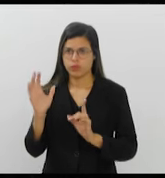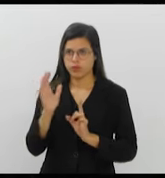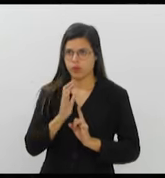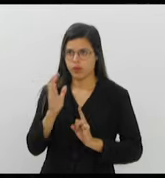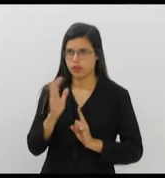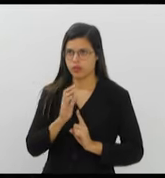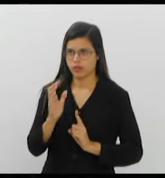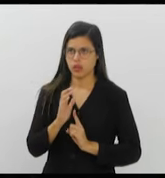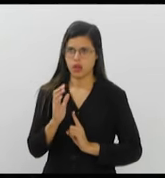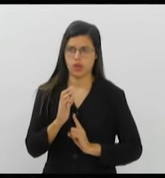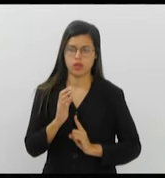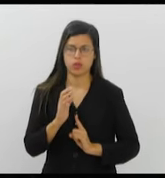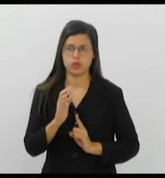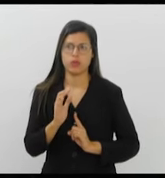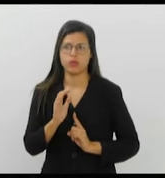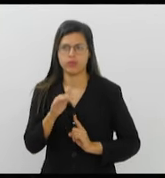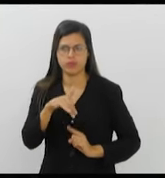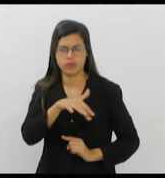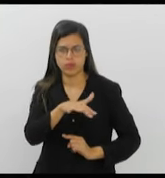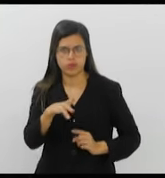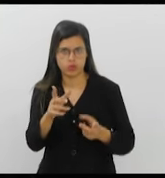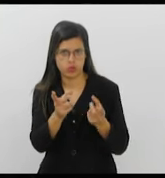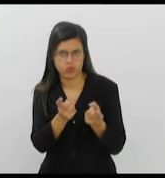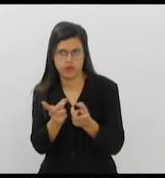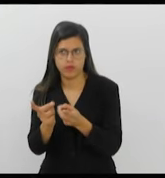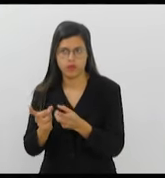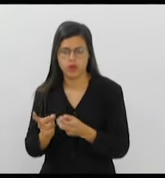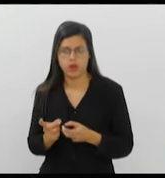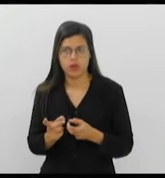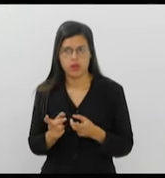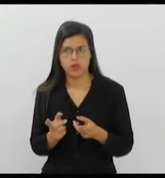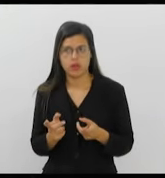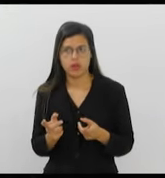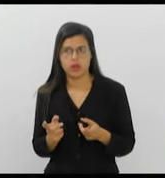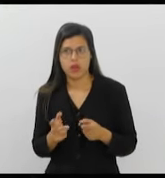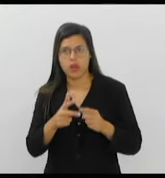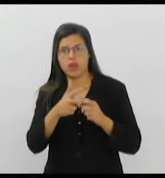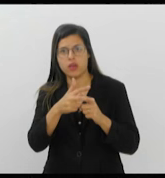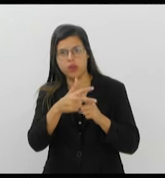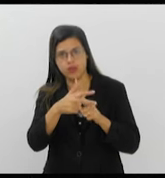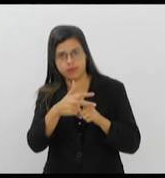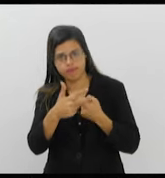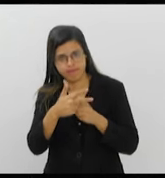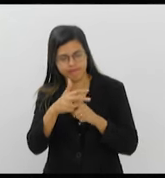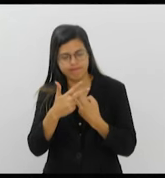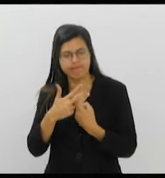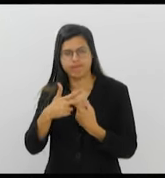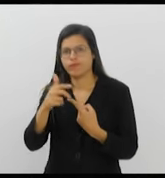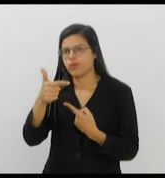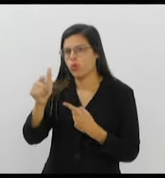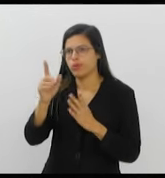pelo setor do varejo e ele edita outro decreto, o